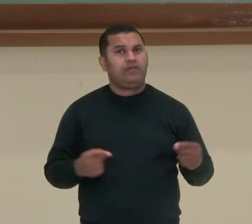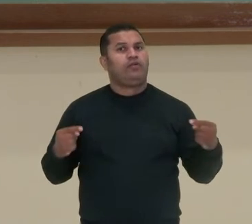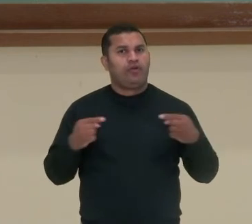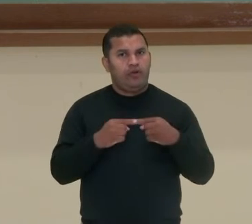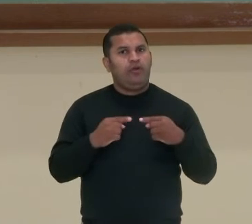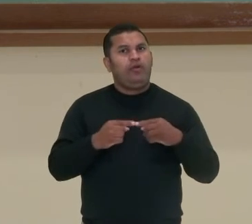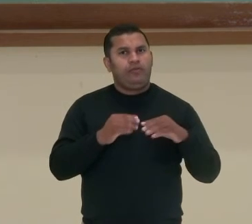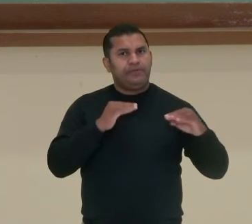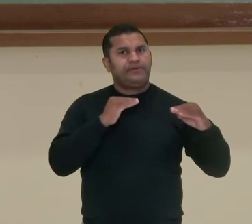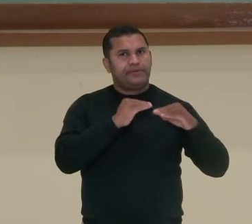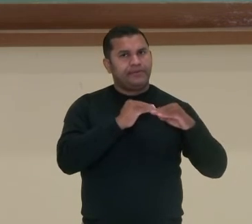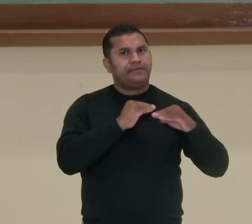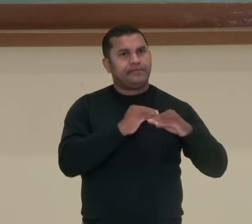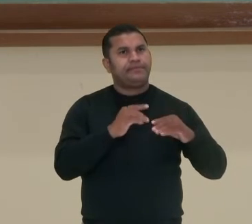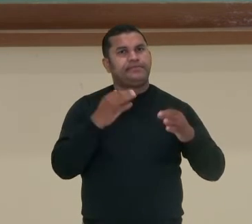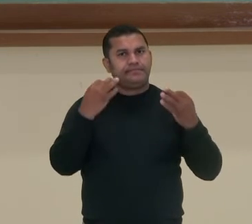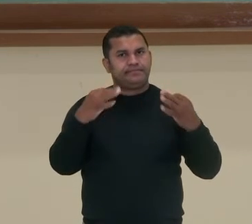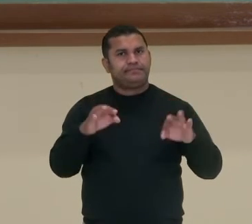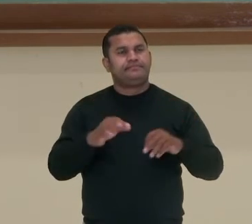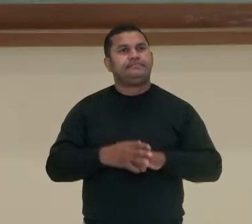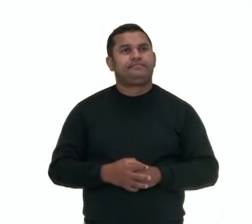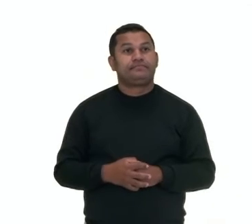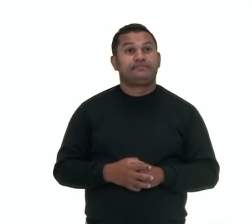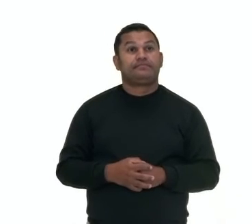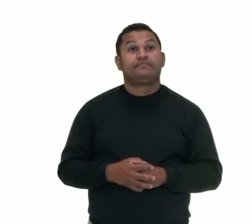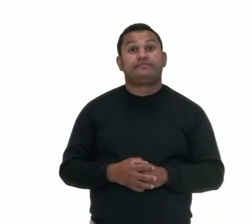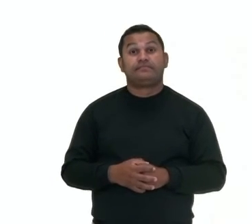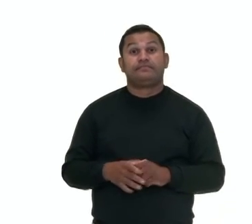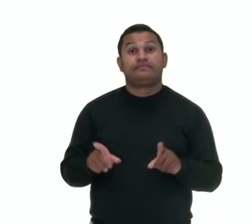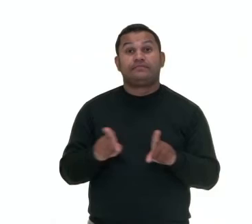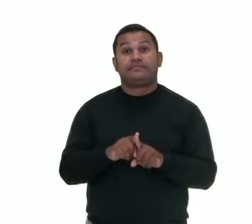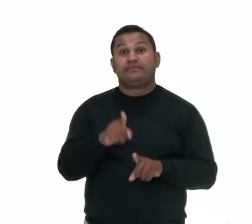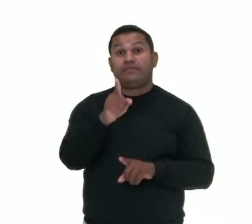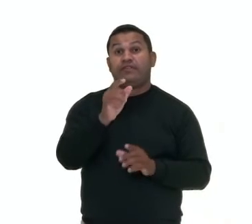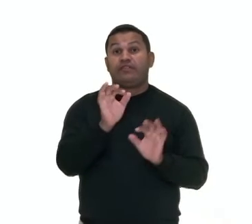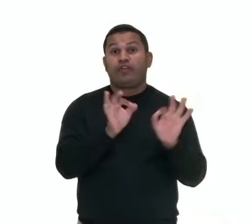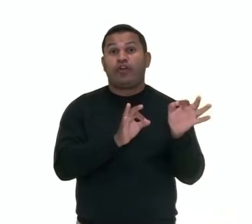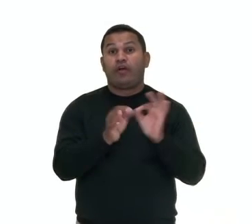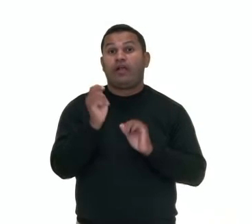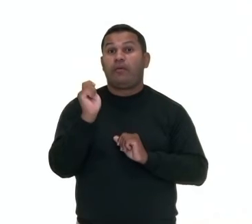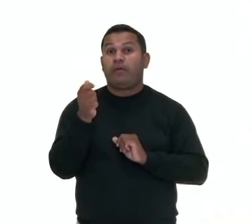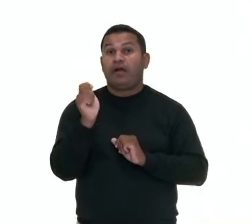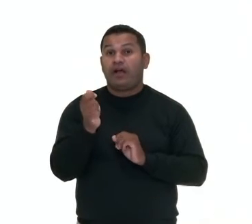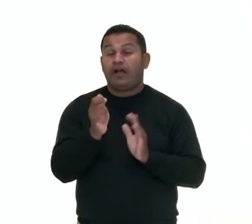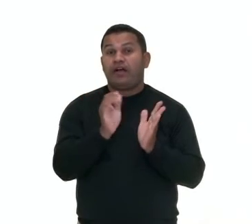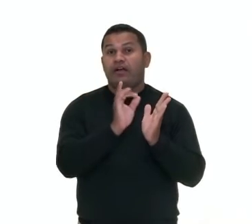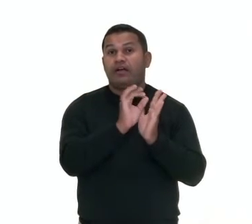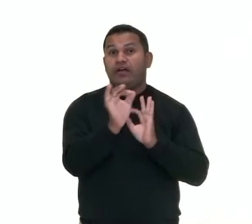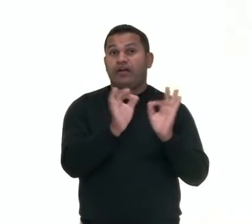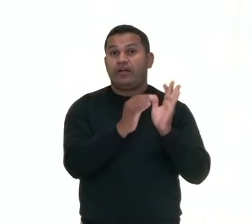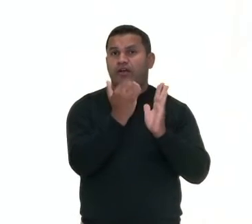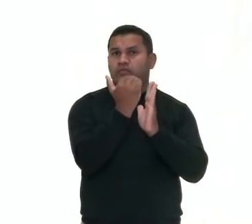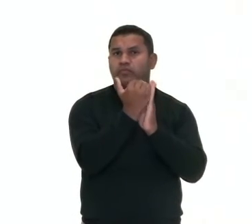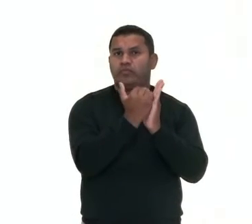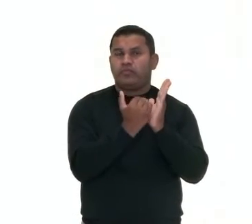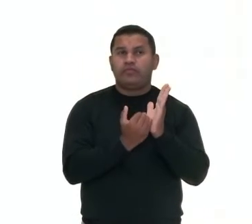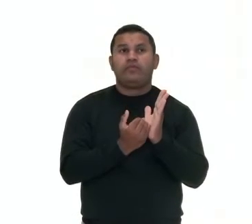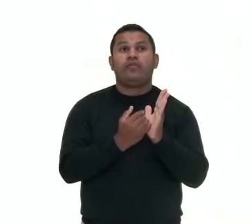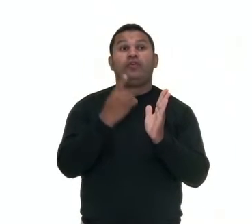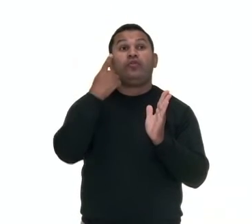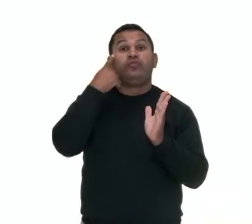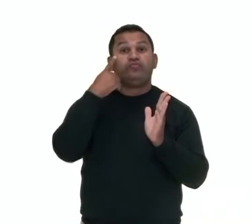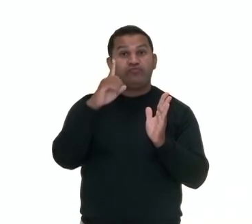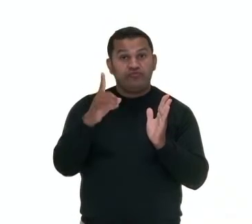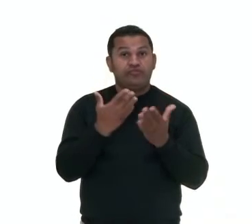sistema. Vamos lá? Iniciando a agenda de estudos. Estabeleça os dias da